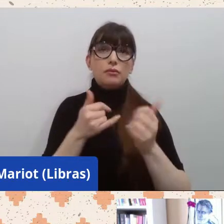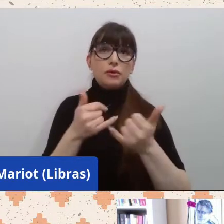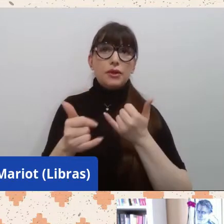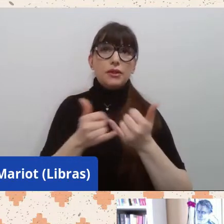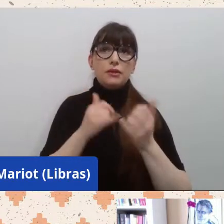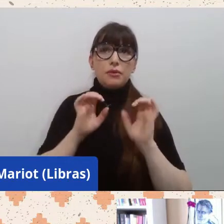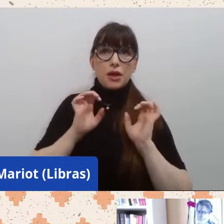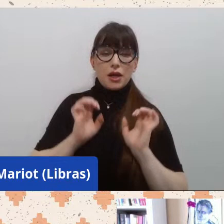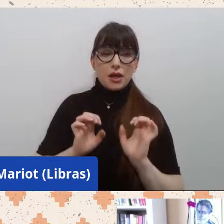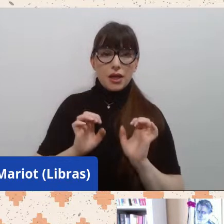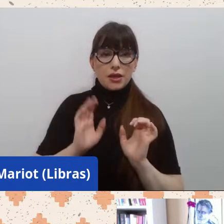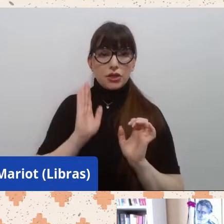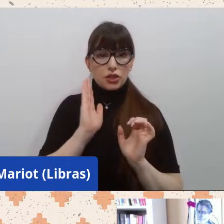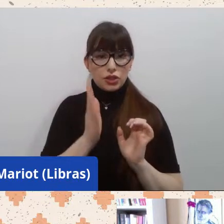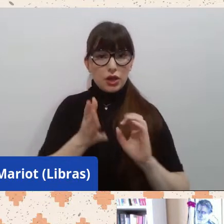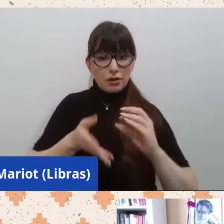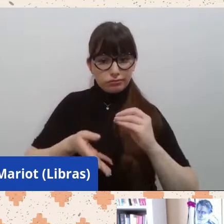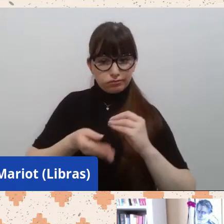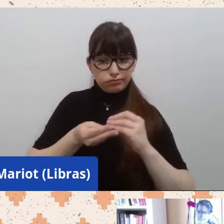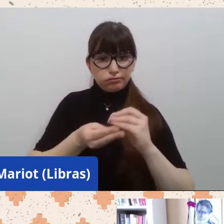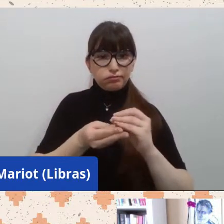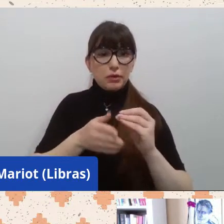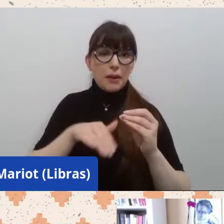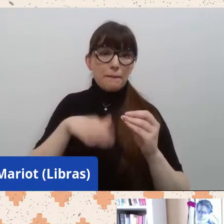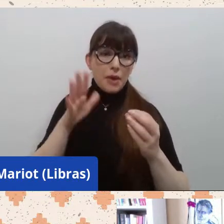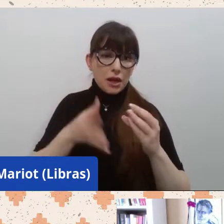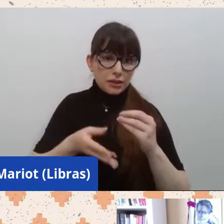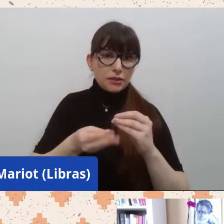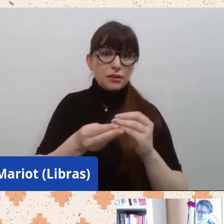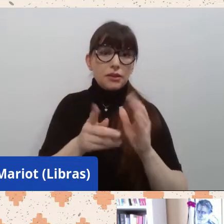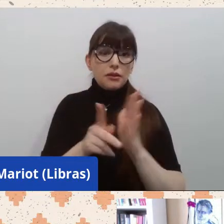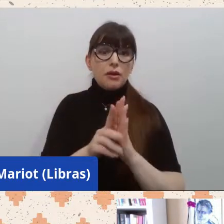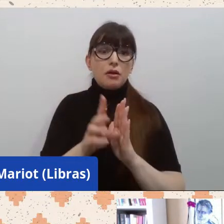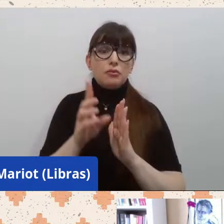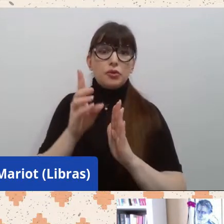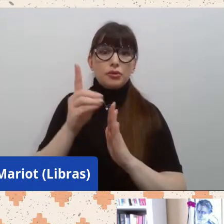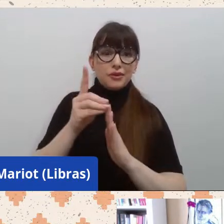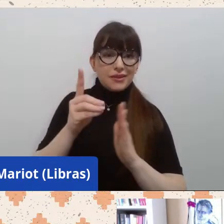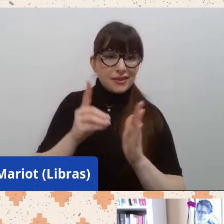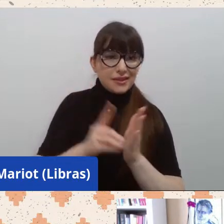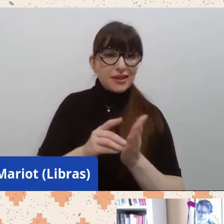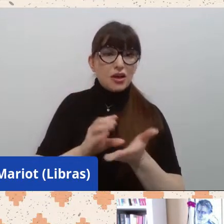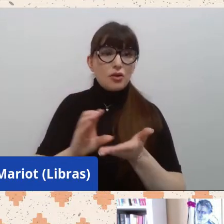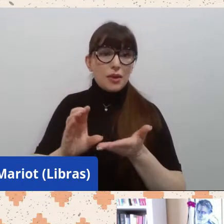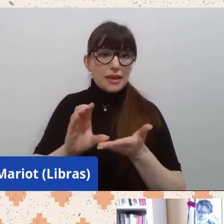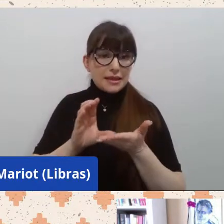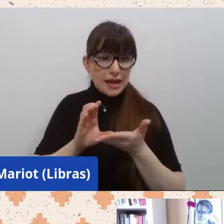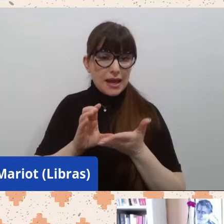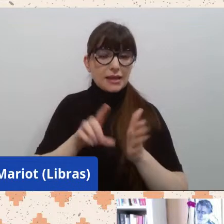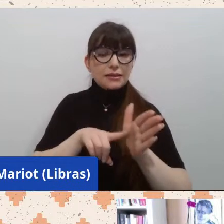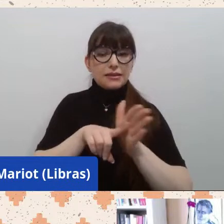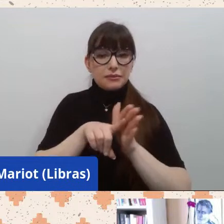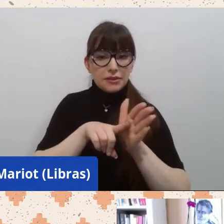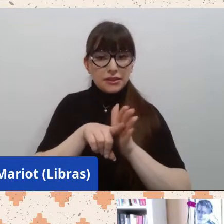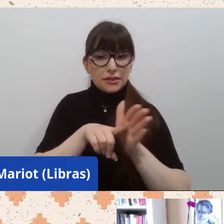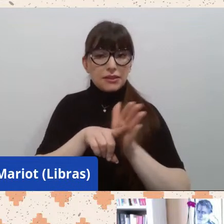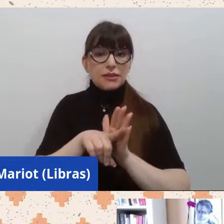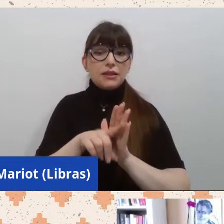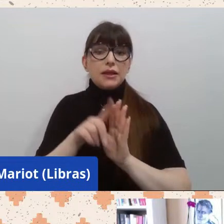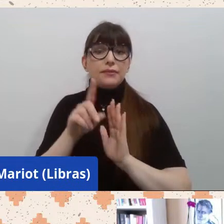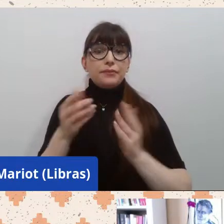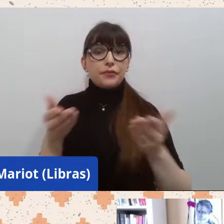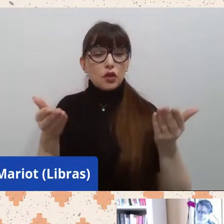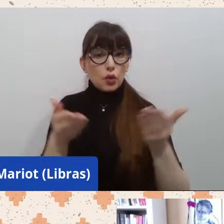vem sendo mais incorporada nas dissertações, nas teses, nas pesquisas, e eu creio que o principal ganho